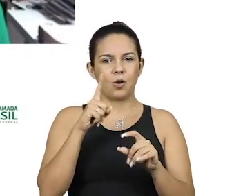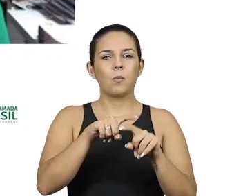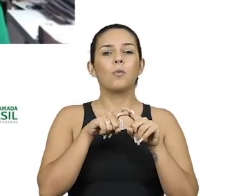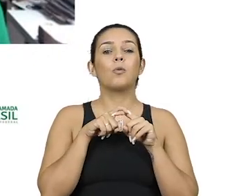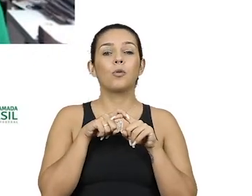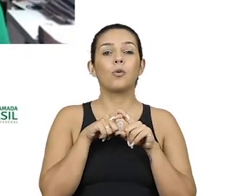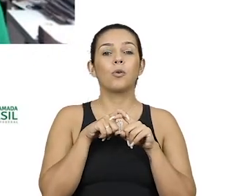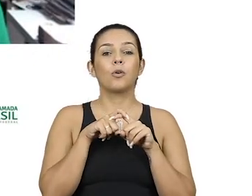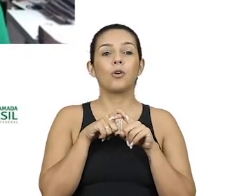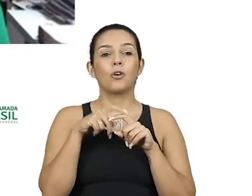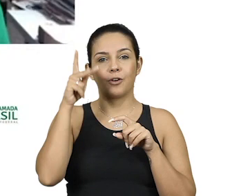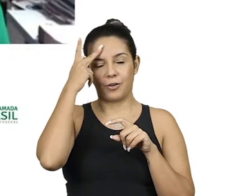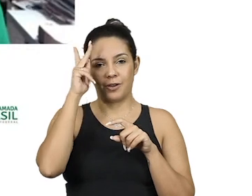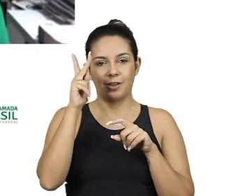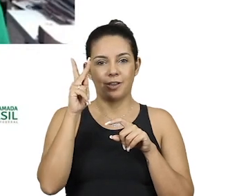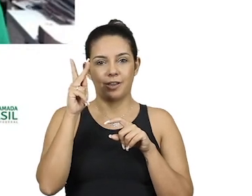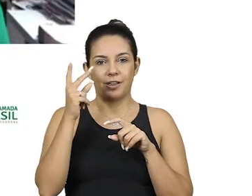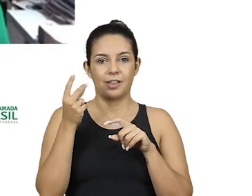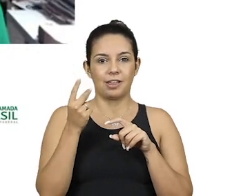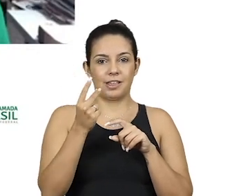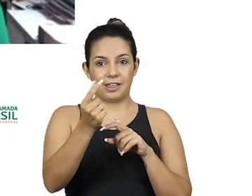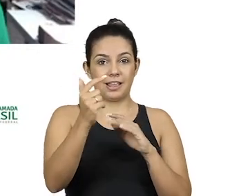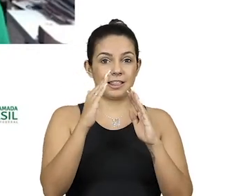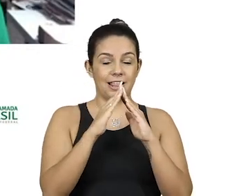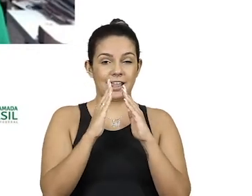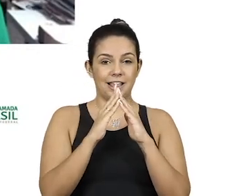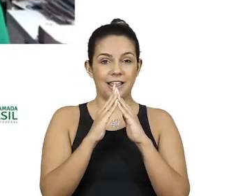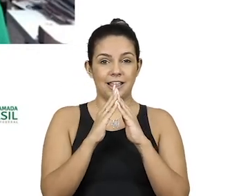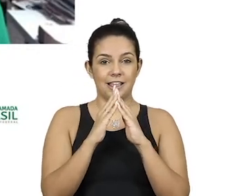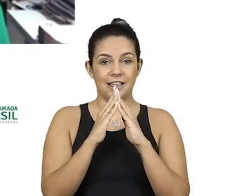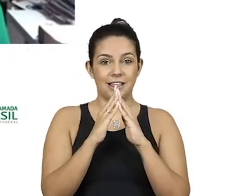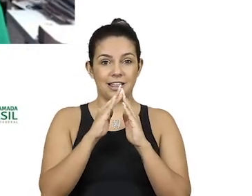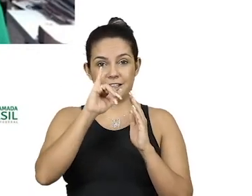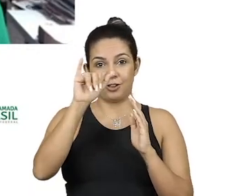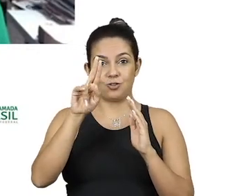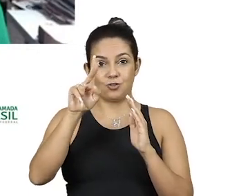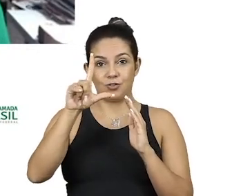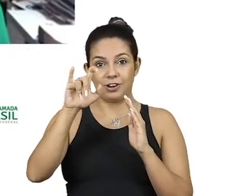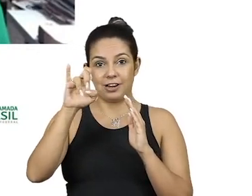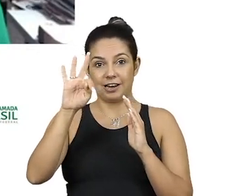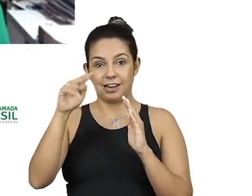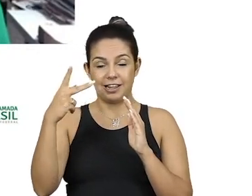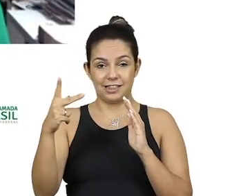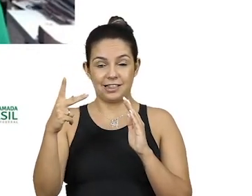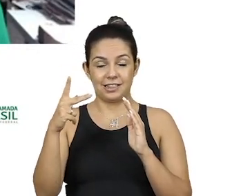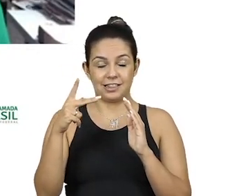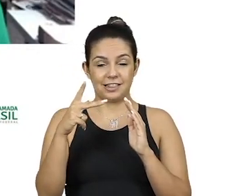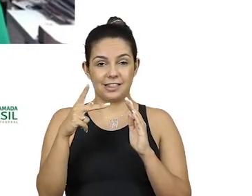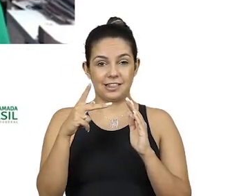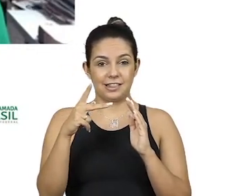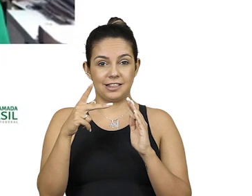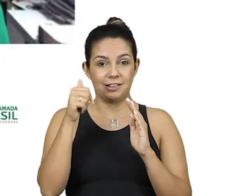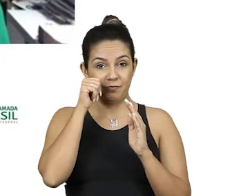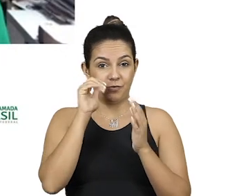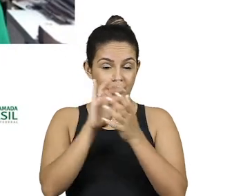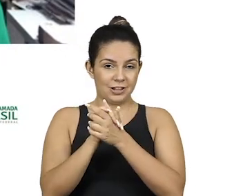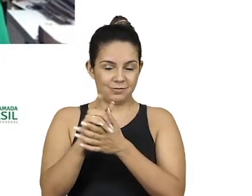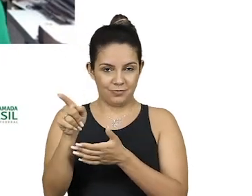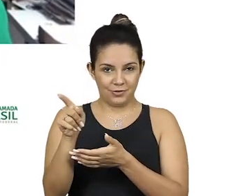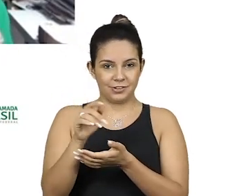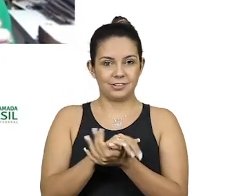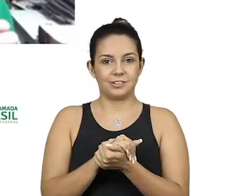motivo para sair da casa da Julieta, da da